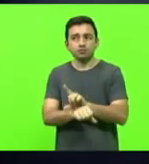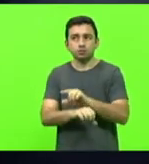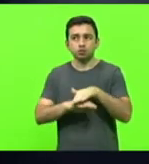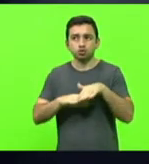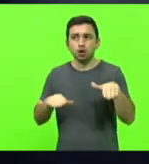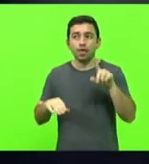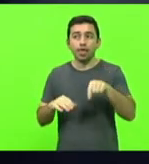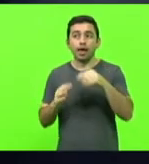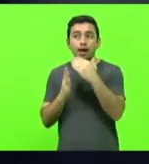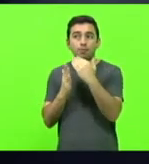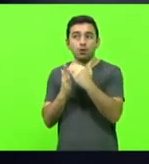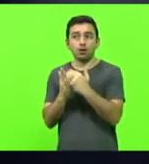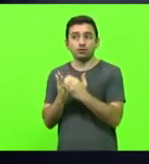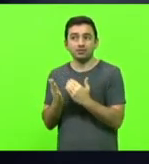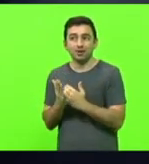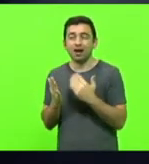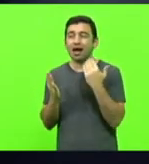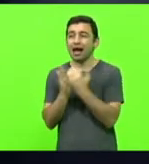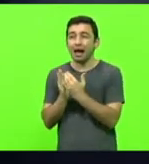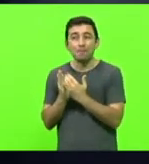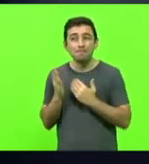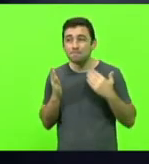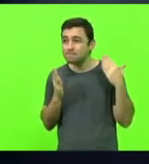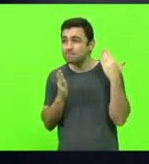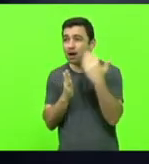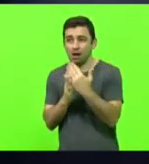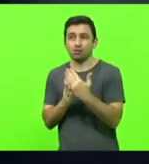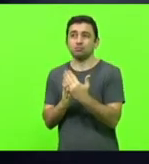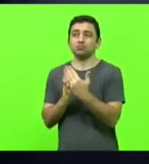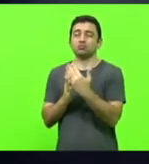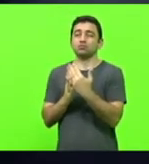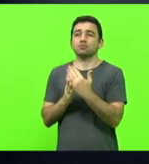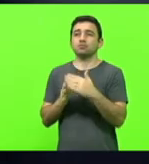programa de castração da história. Eu acredito